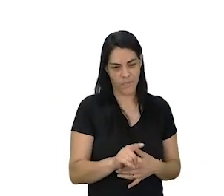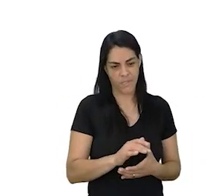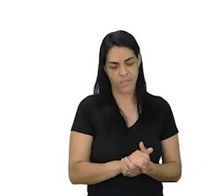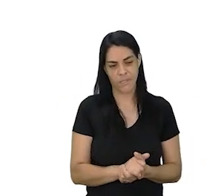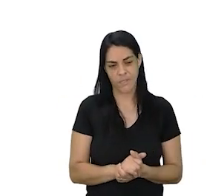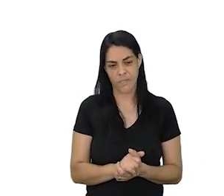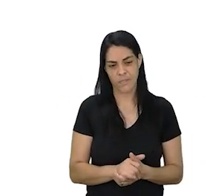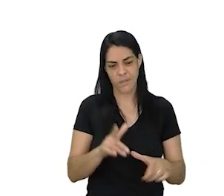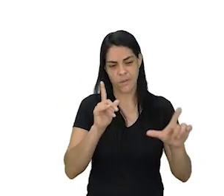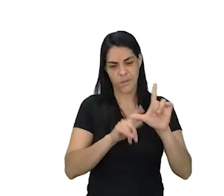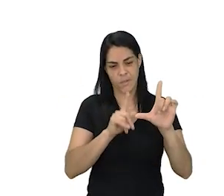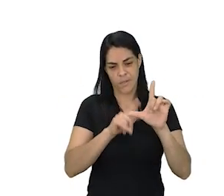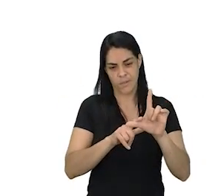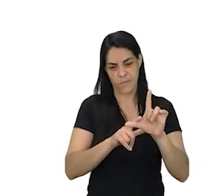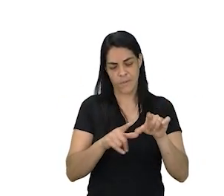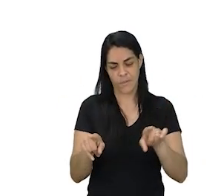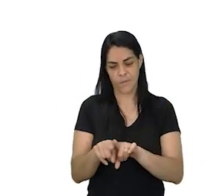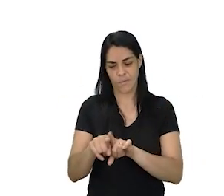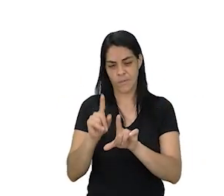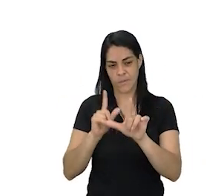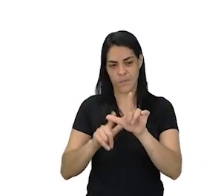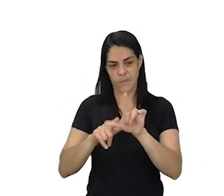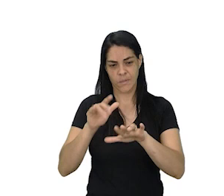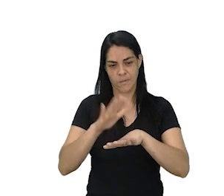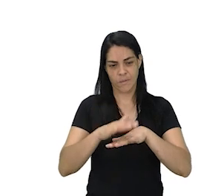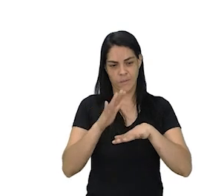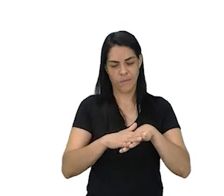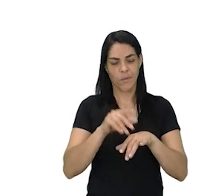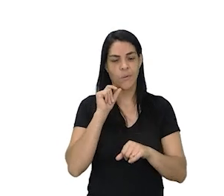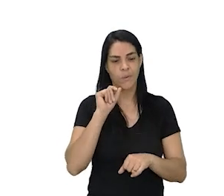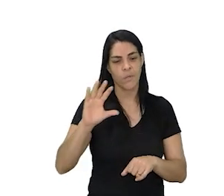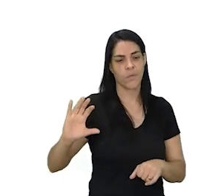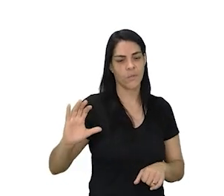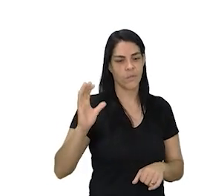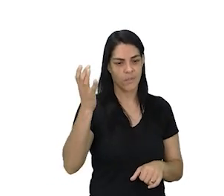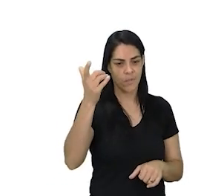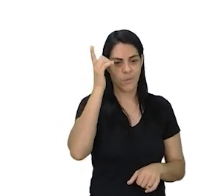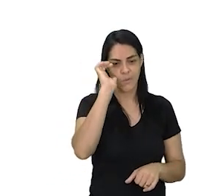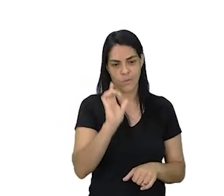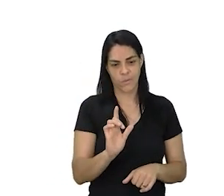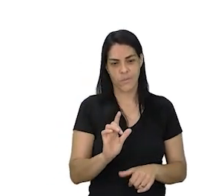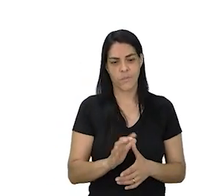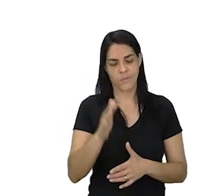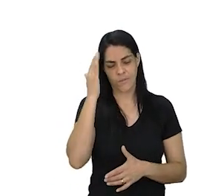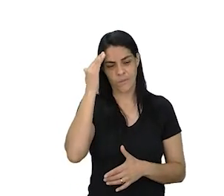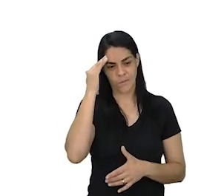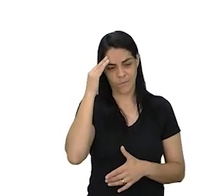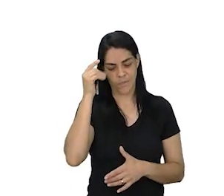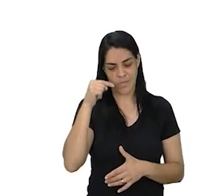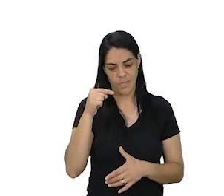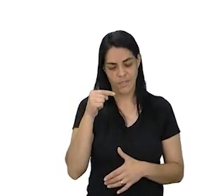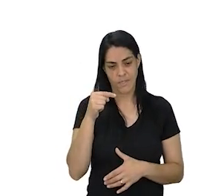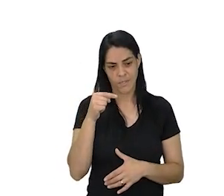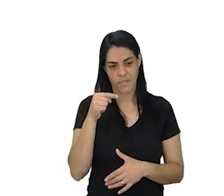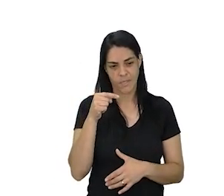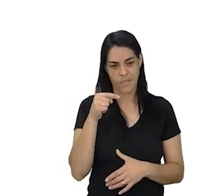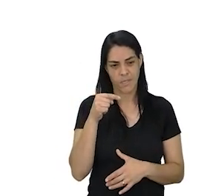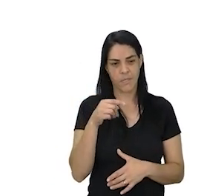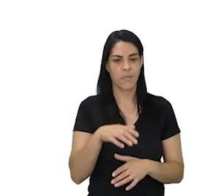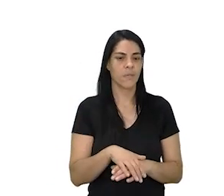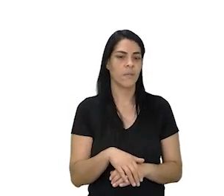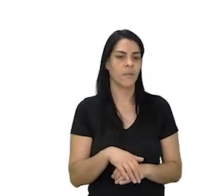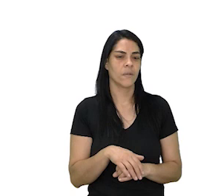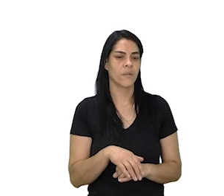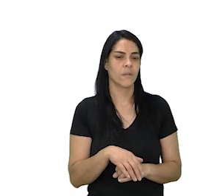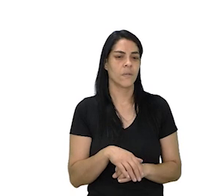desse letramento matemático, a gente conseguiu aqui identificar que este elemento aqui, né, este